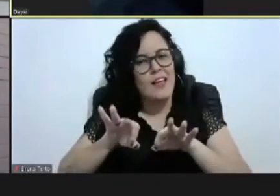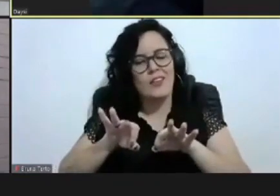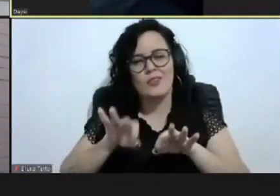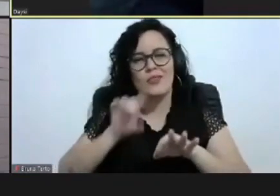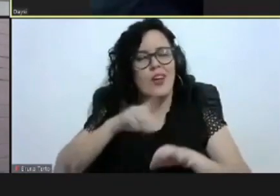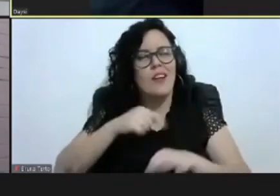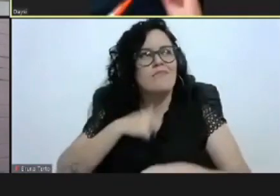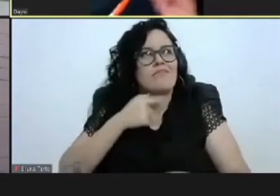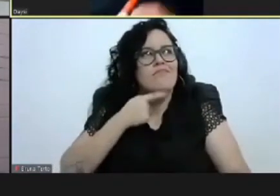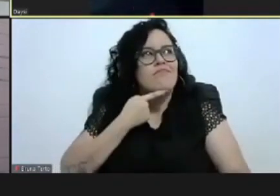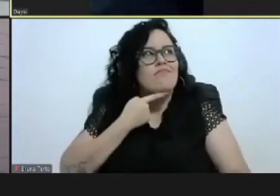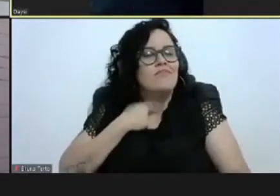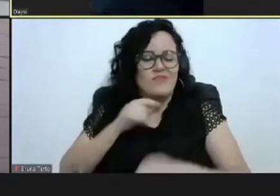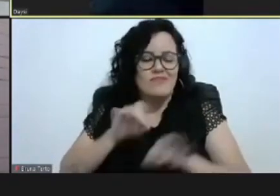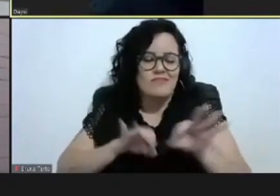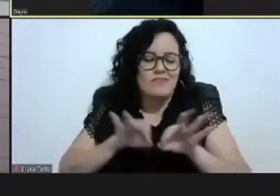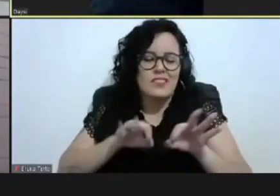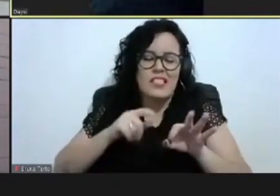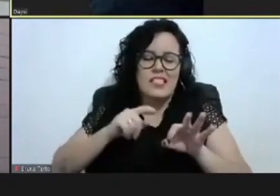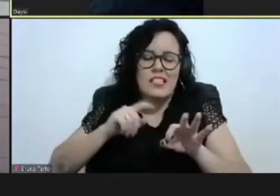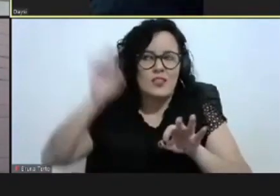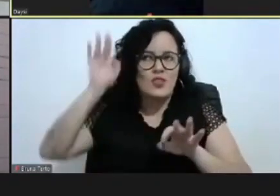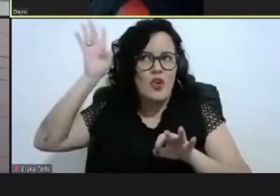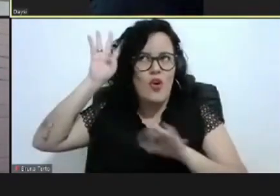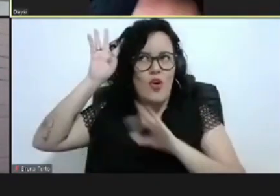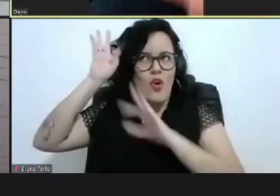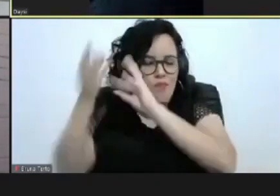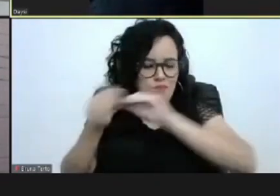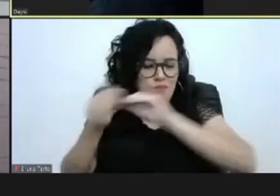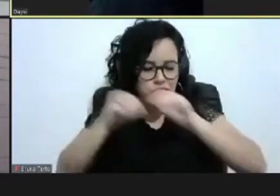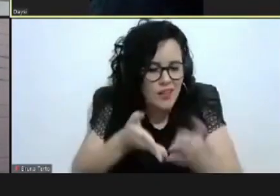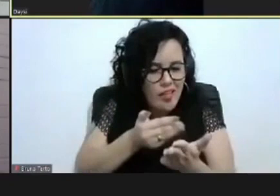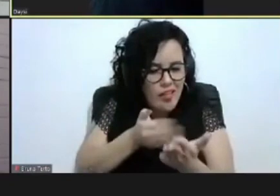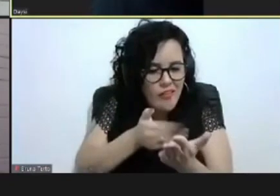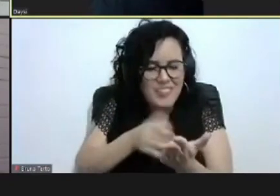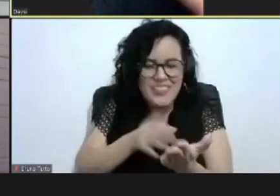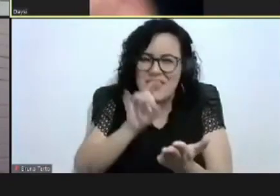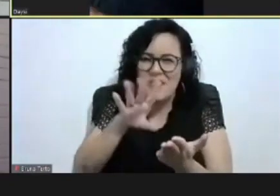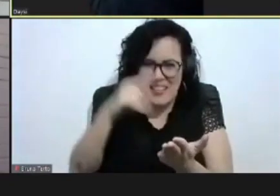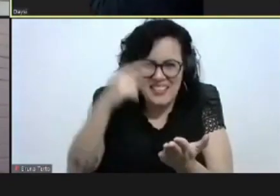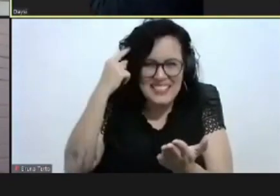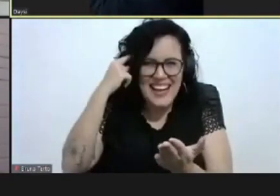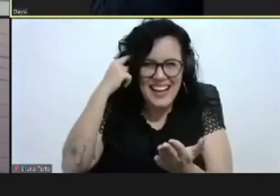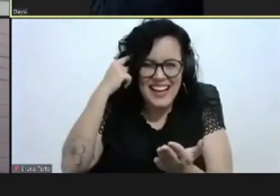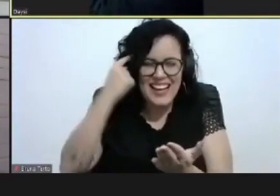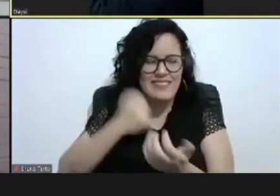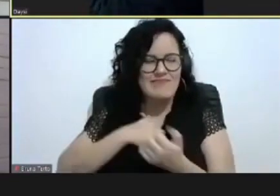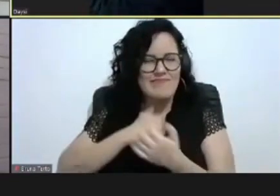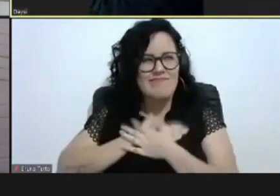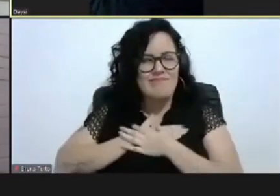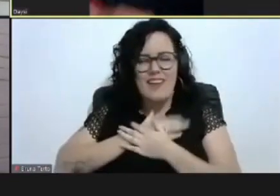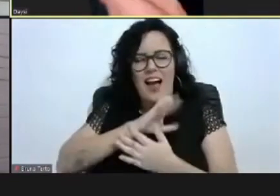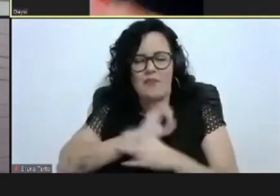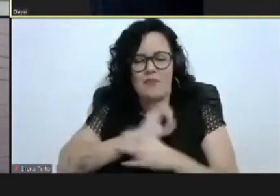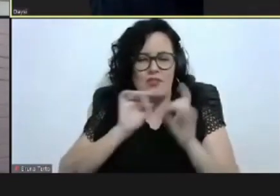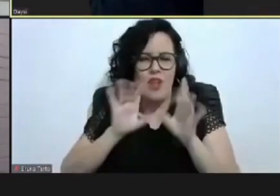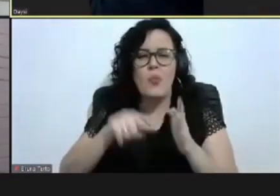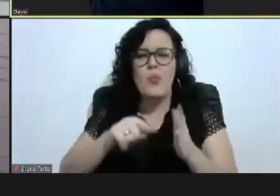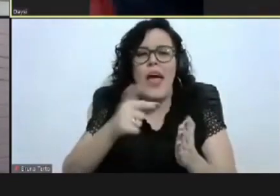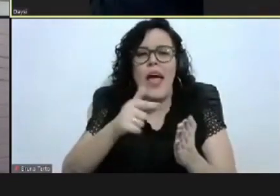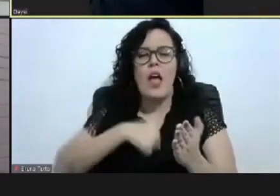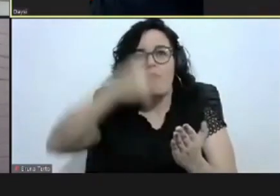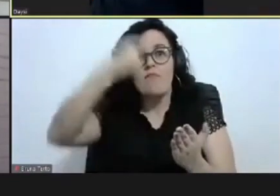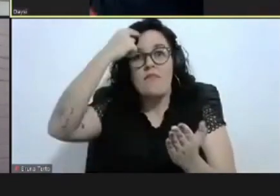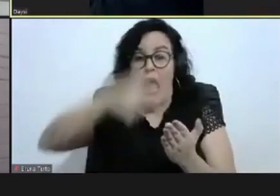é uma alegria, mas ela não é, nunca foi uma revista com fins